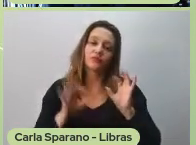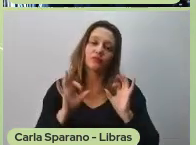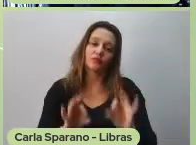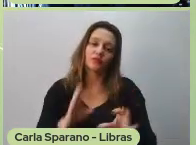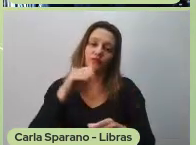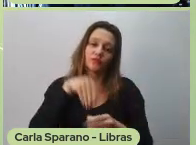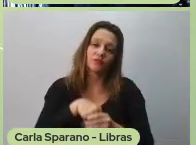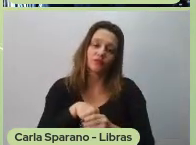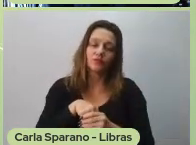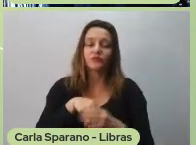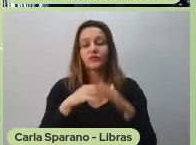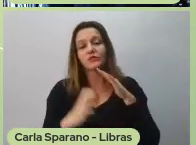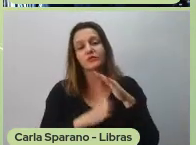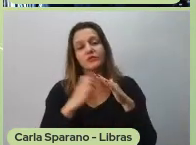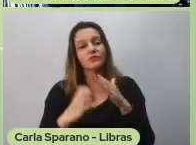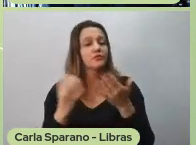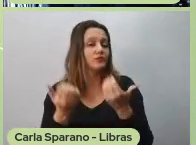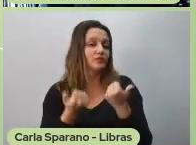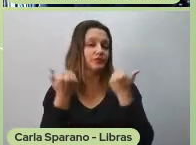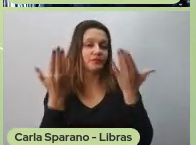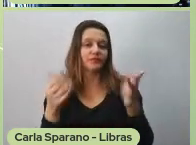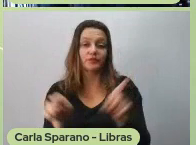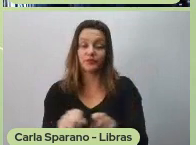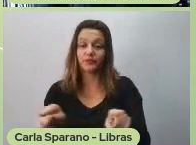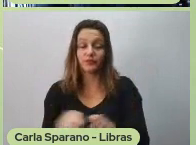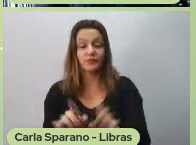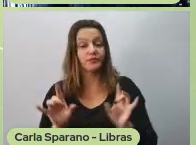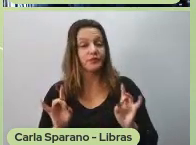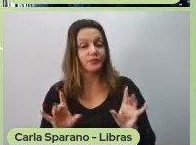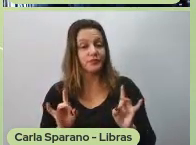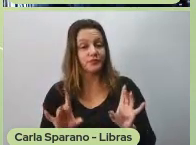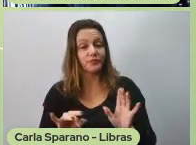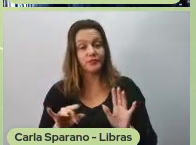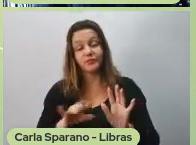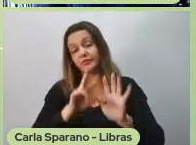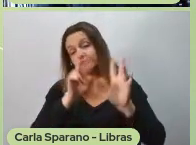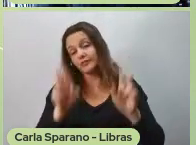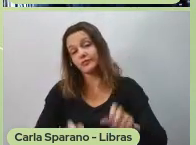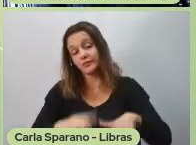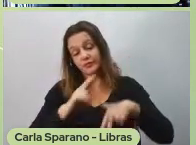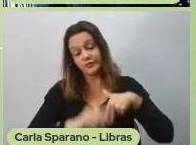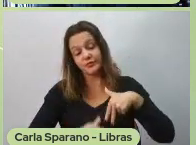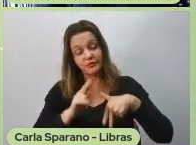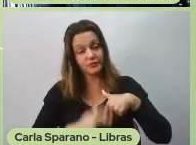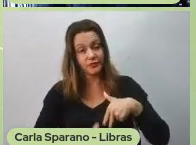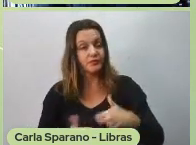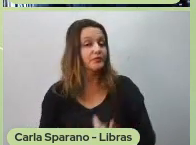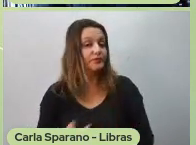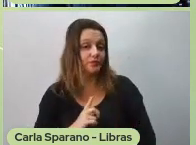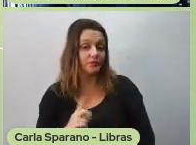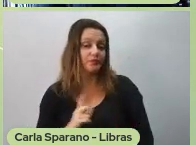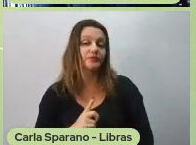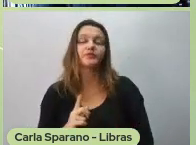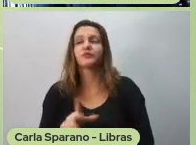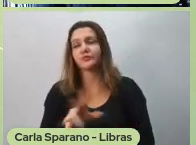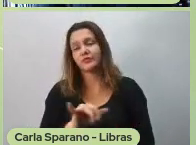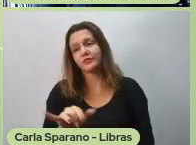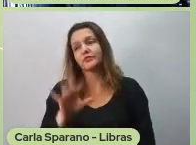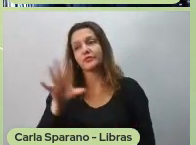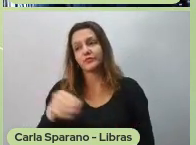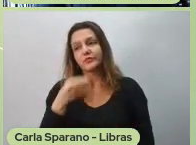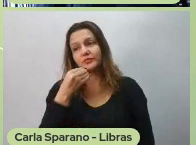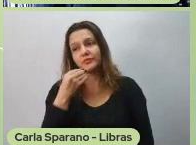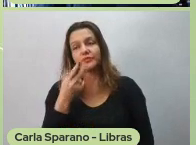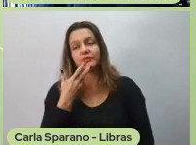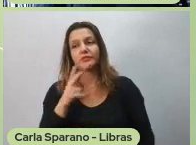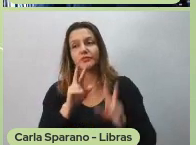da organização. Especial da pauta de gênero, né? Como você falou, Samuel, a gente vai ter muita oportunidade de falar das práticas,